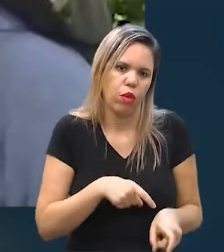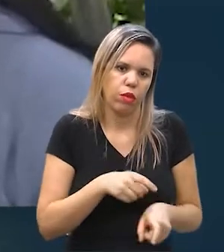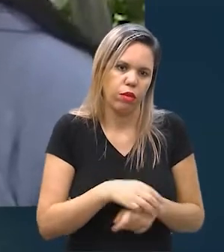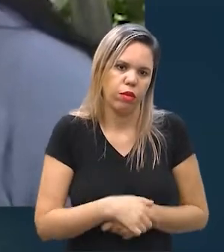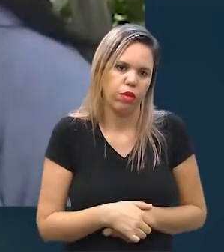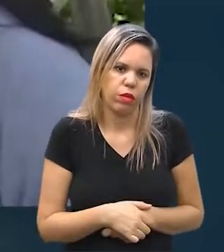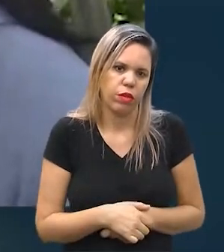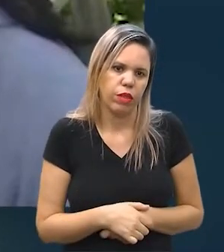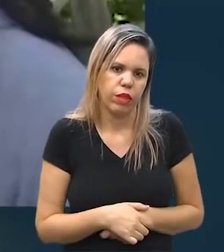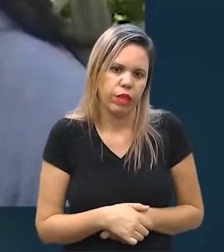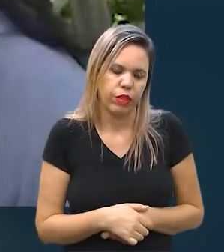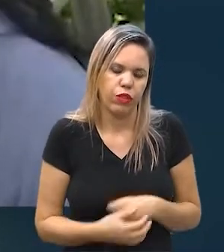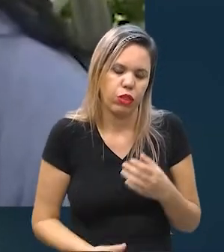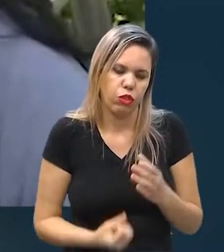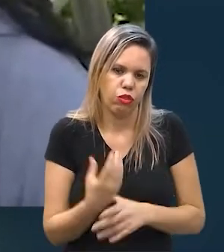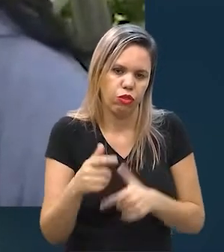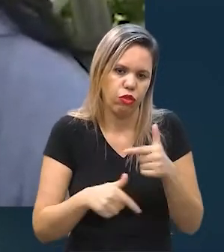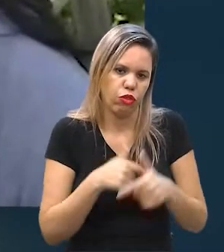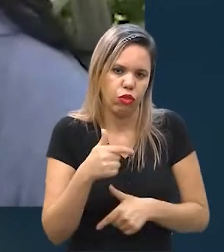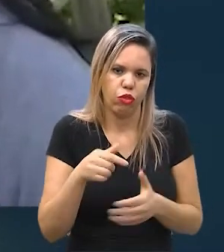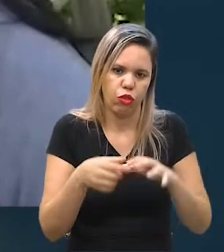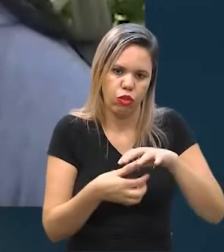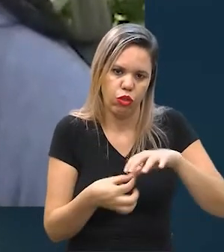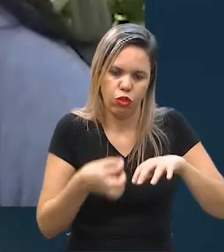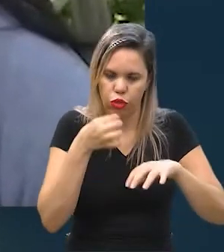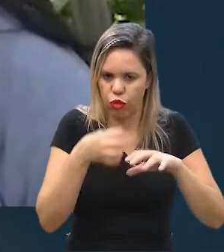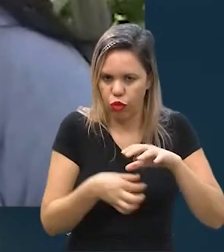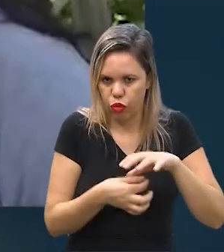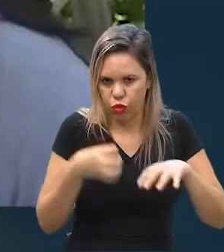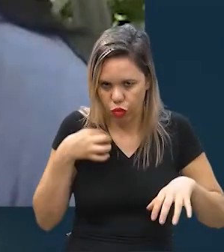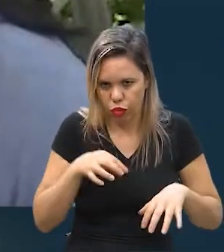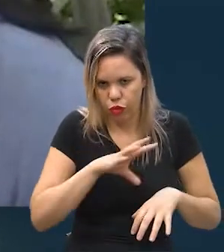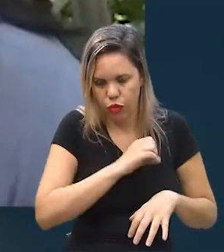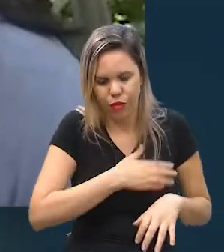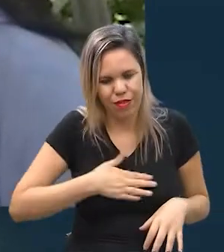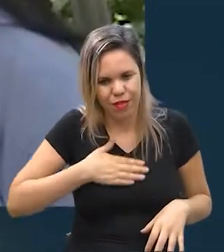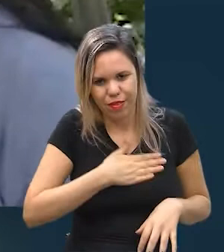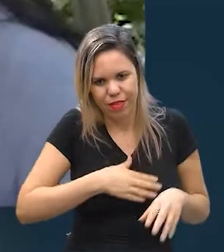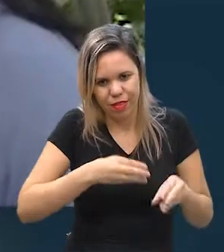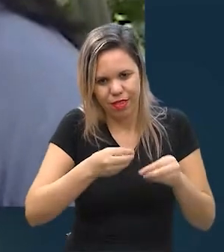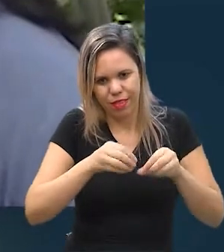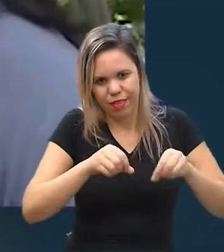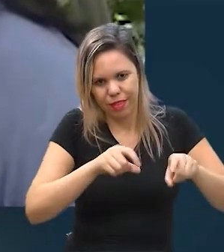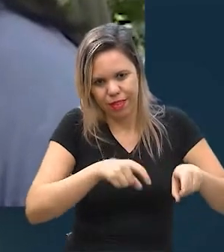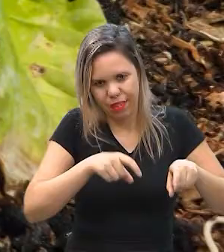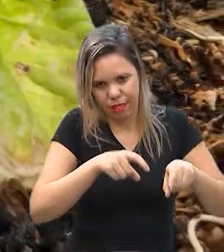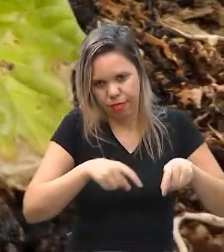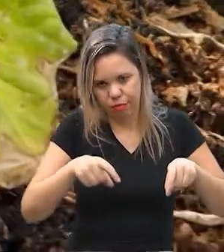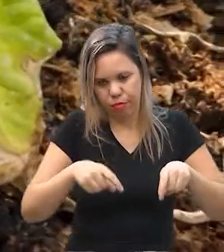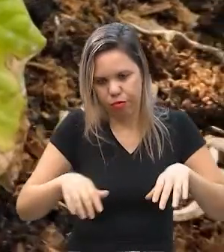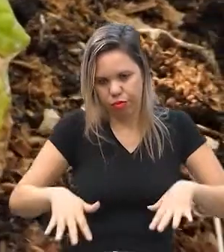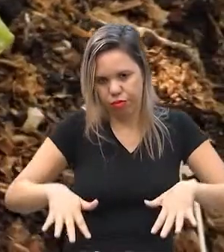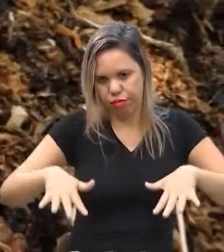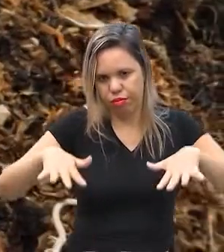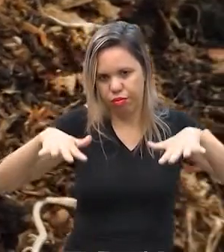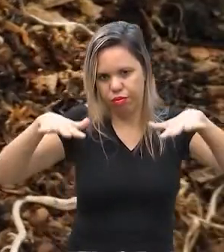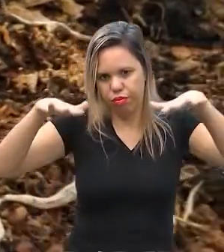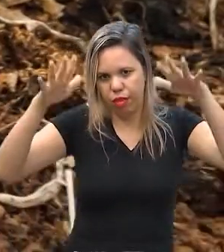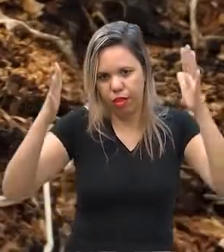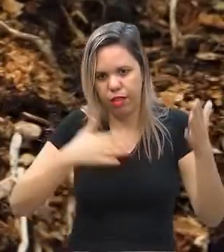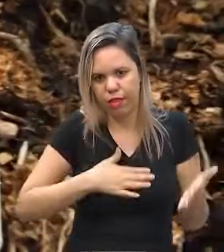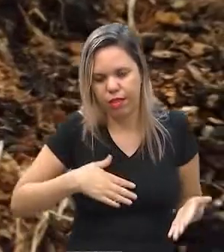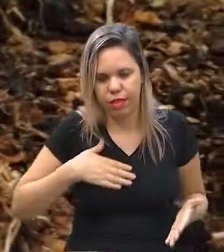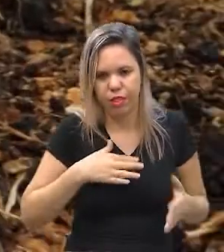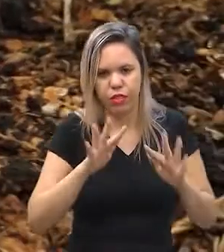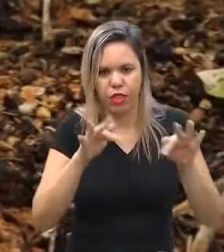né? E aí foi que foi surgiu esse trabalho na uva, né? Mas esse amor pela terra, ele existe já desde muito tempo. A gente criança já vinha já